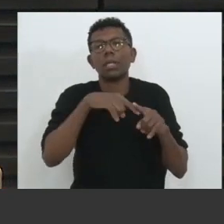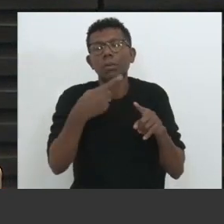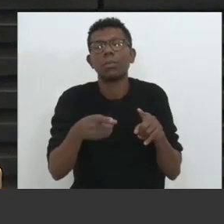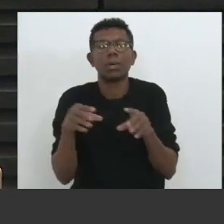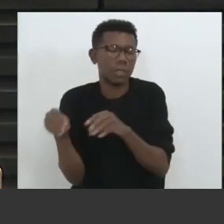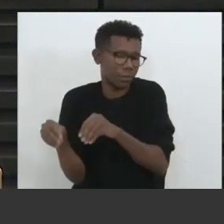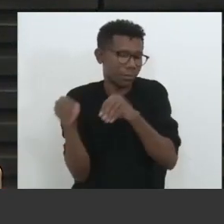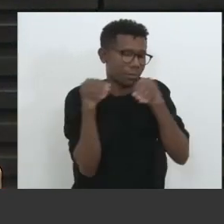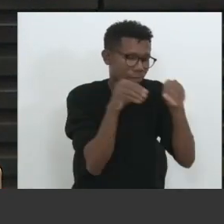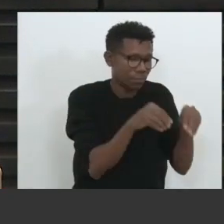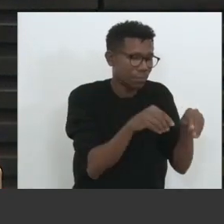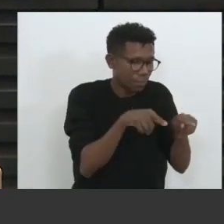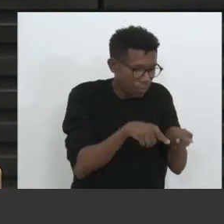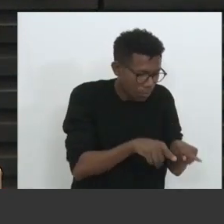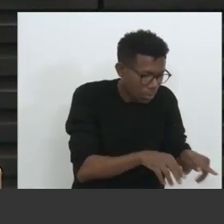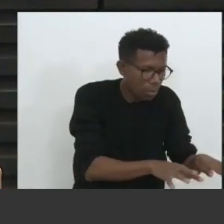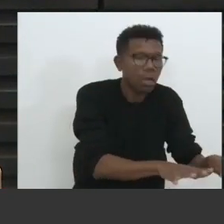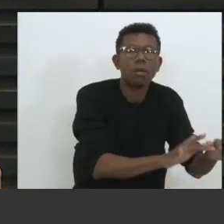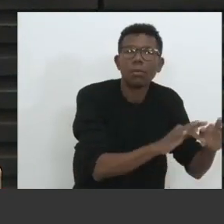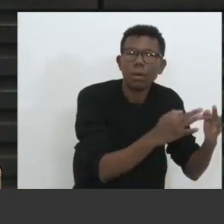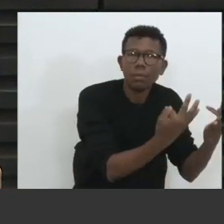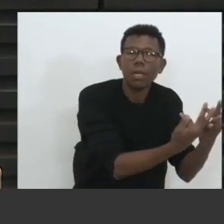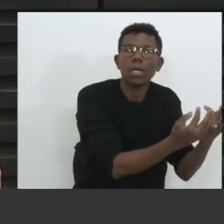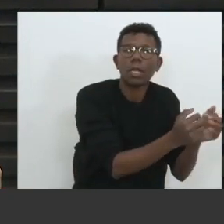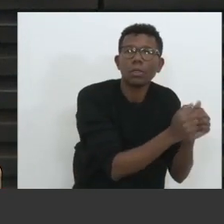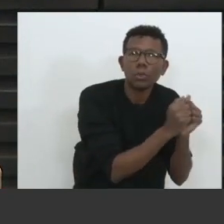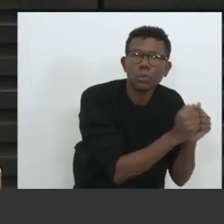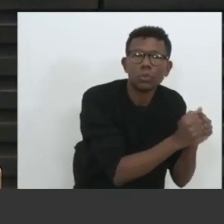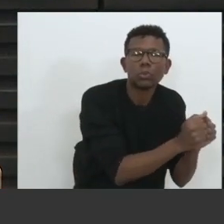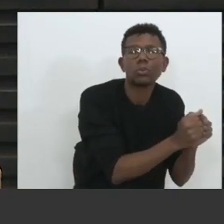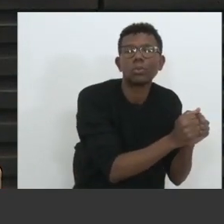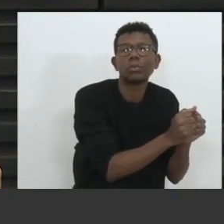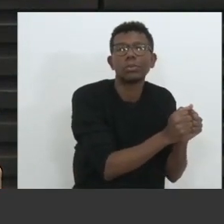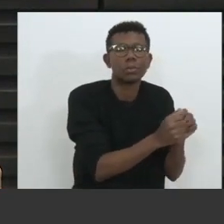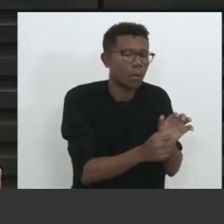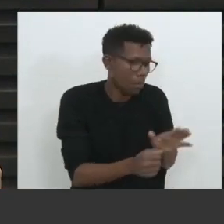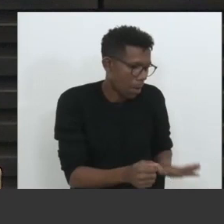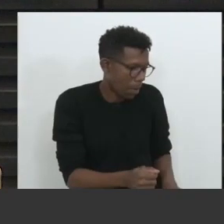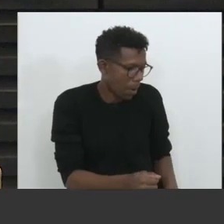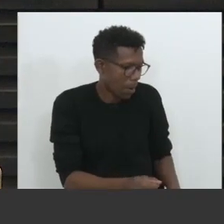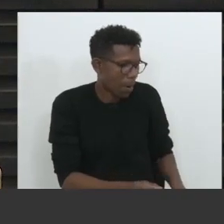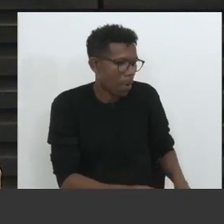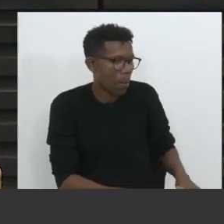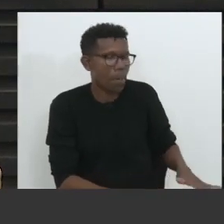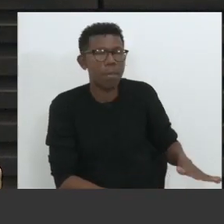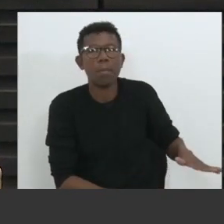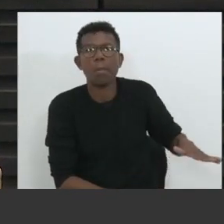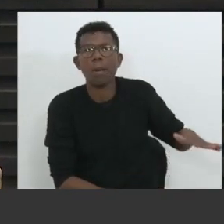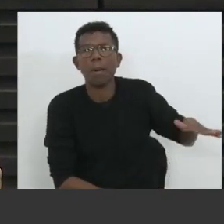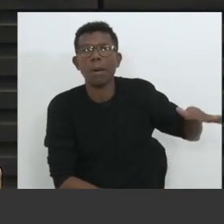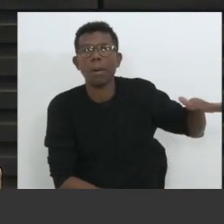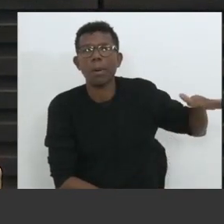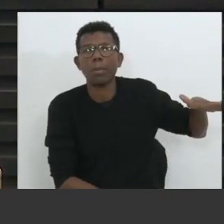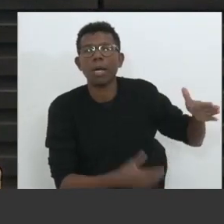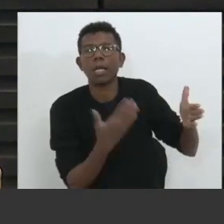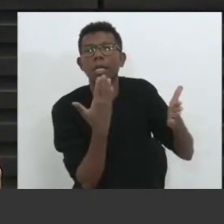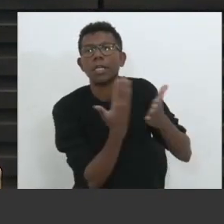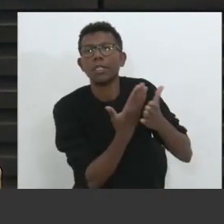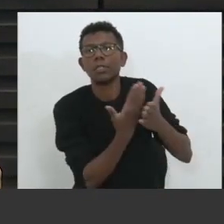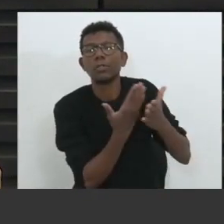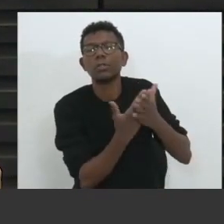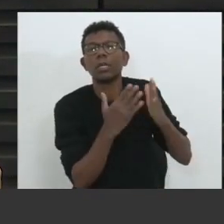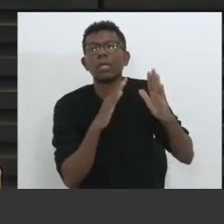juntamente com a família Passou toda a sua infância e parte de sua adolescência estudando em escolas como